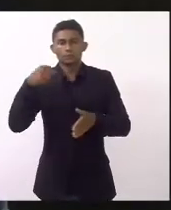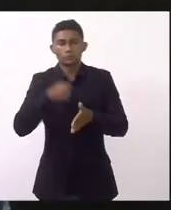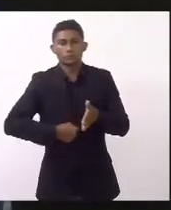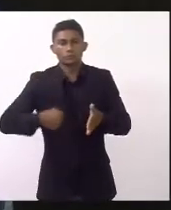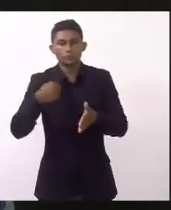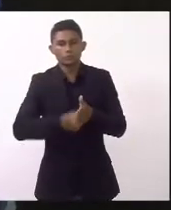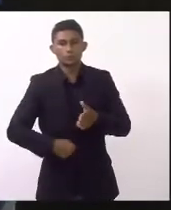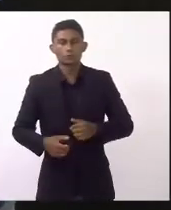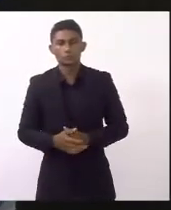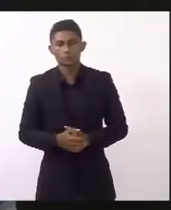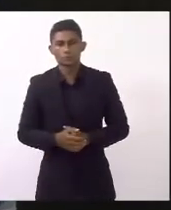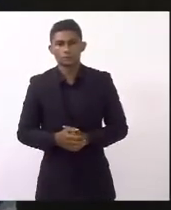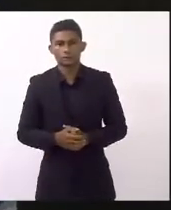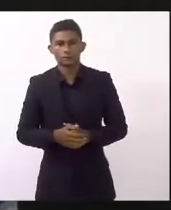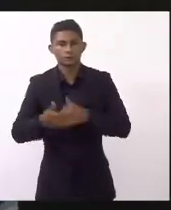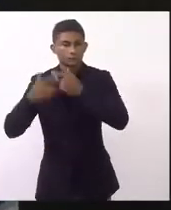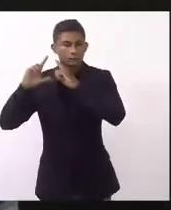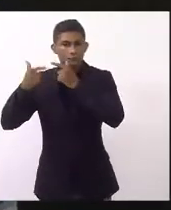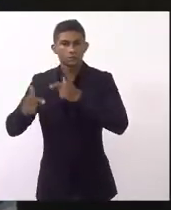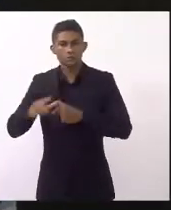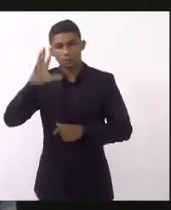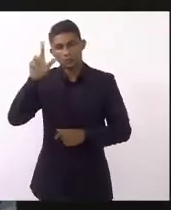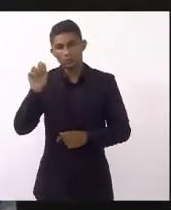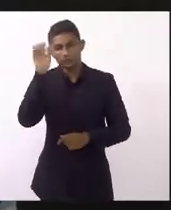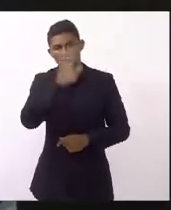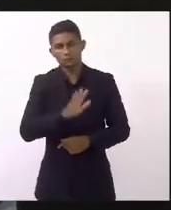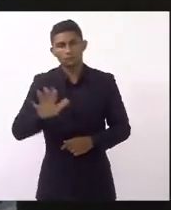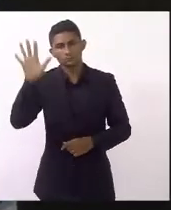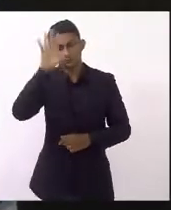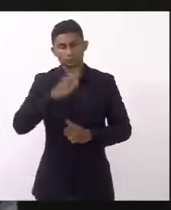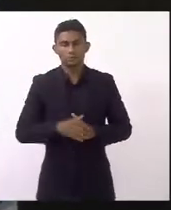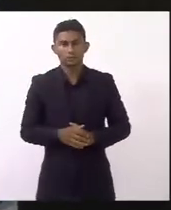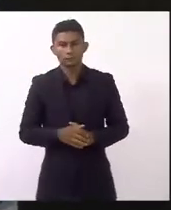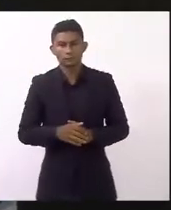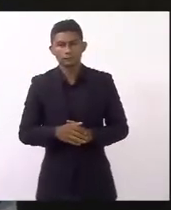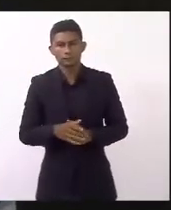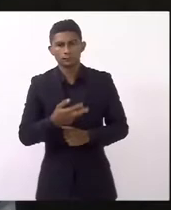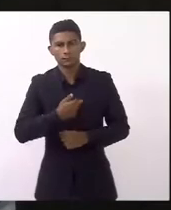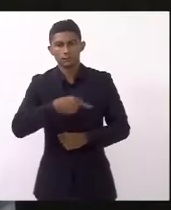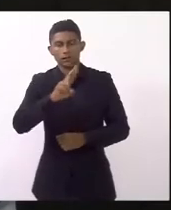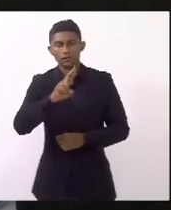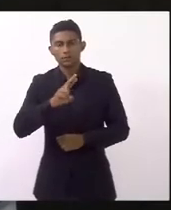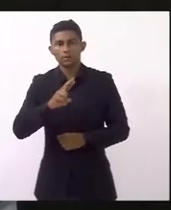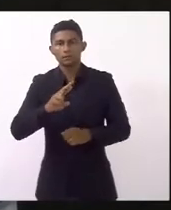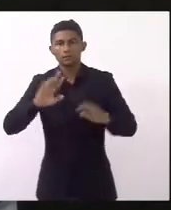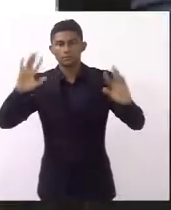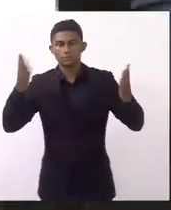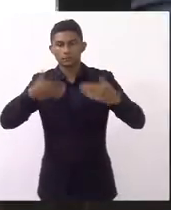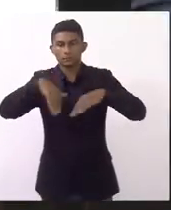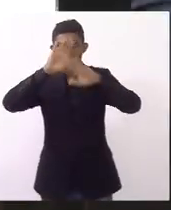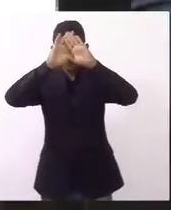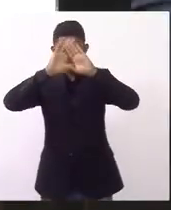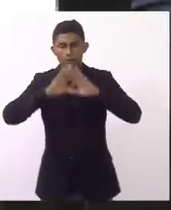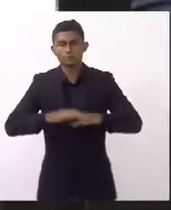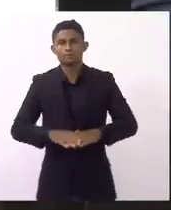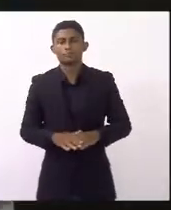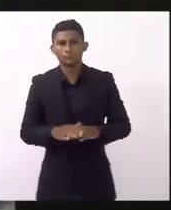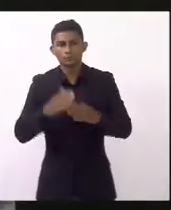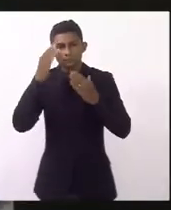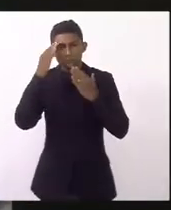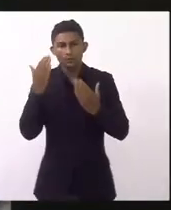na mata dono tensão das tradições afro-brasileiras e religião dos orixás Muito obrigado